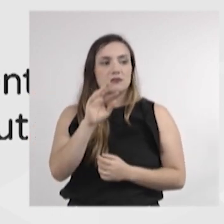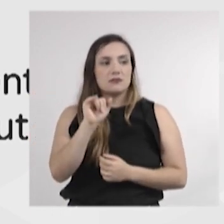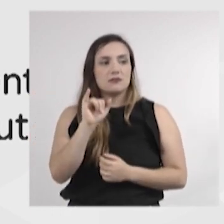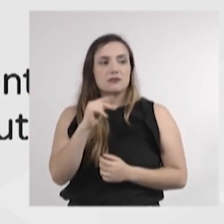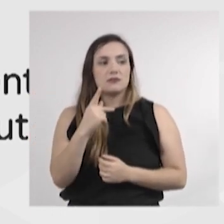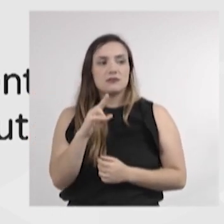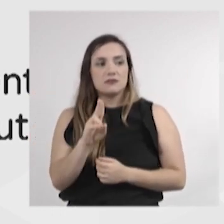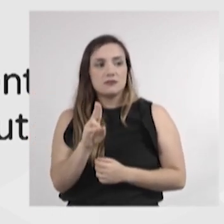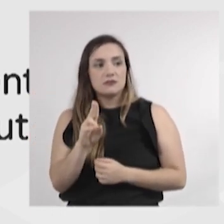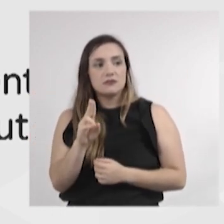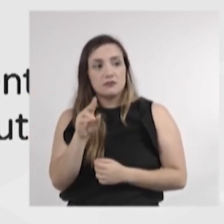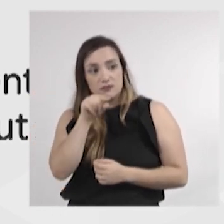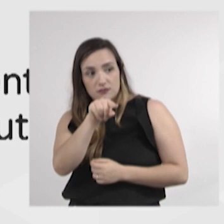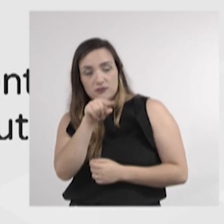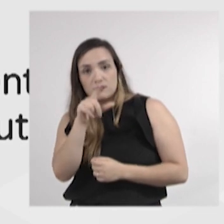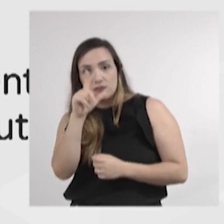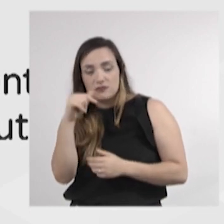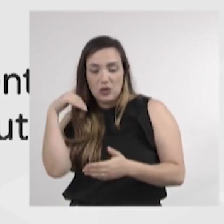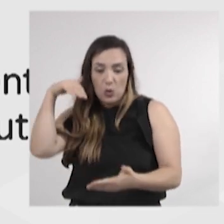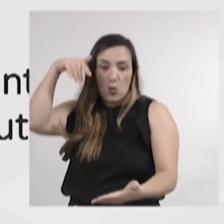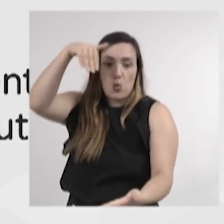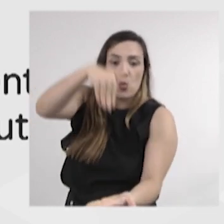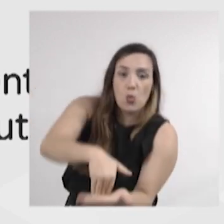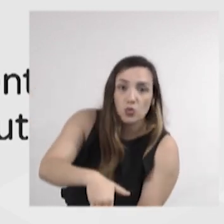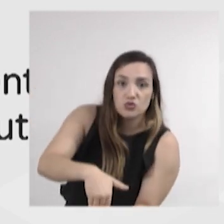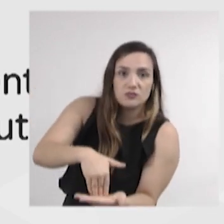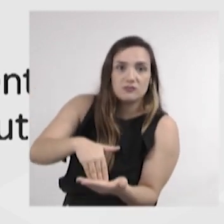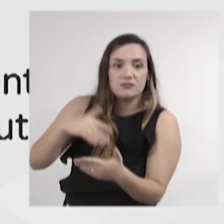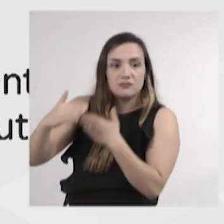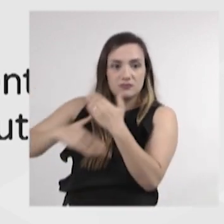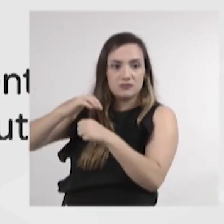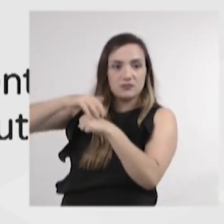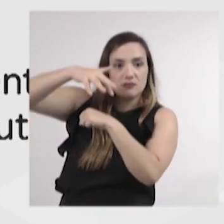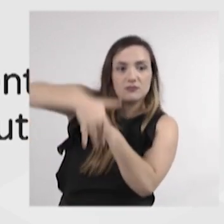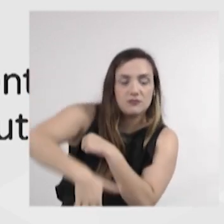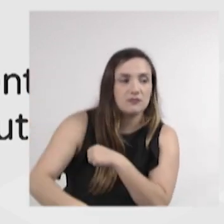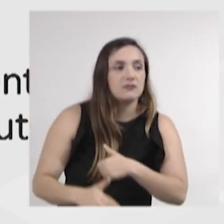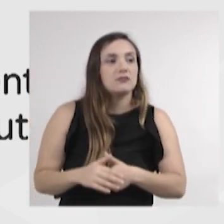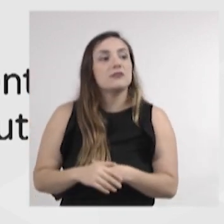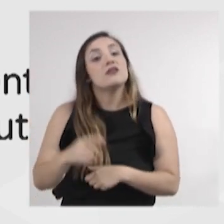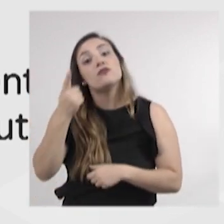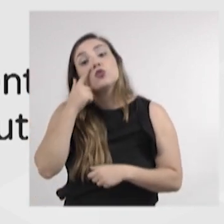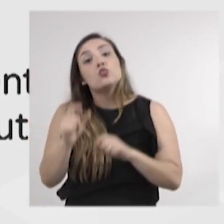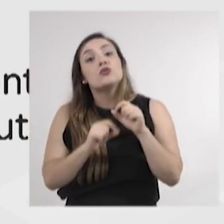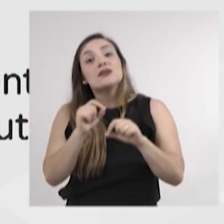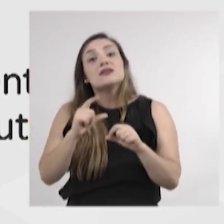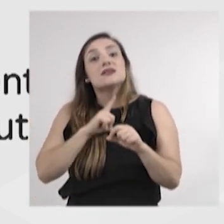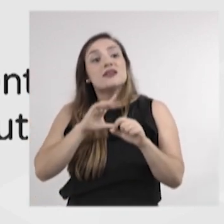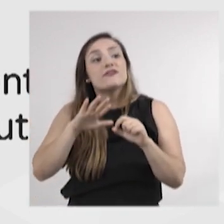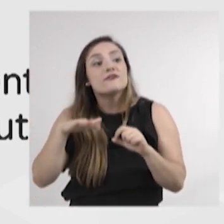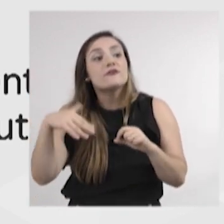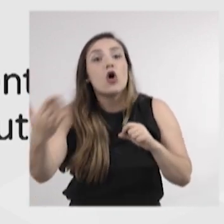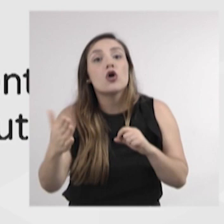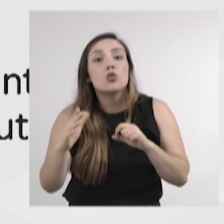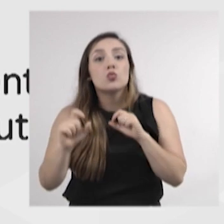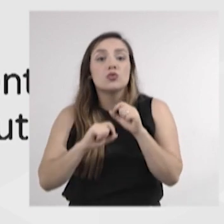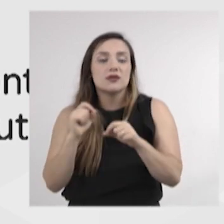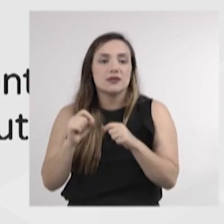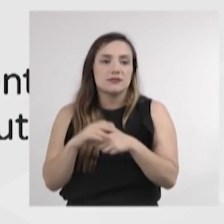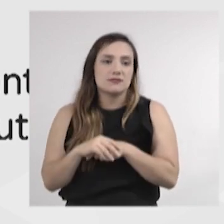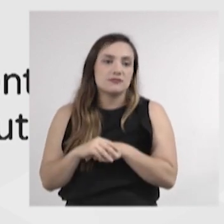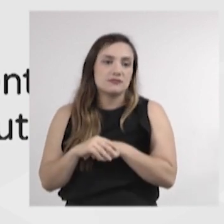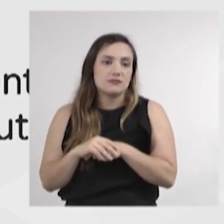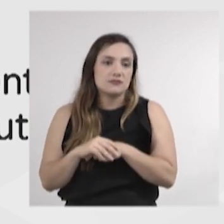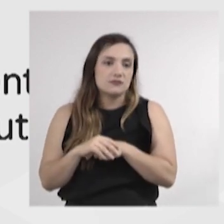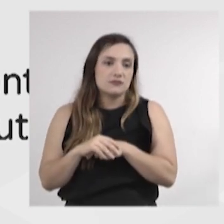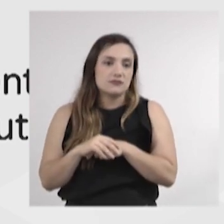bem a jusante da Itaipu, que é o final da nossa rede, né, que é a jusante da barragem, para saber o que sai da barragem, nós monitoramos o que entra. Aí também temos que